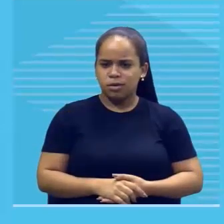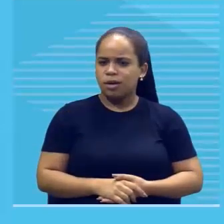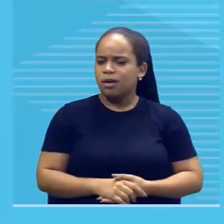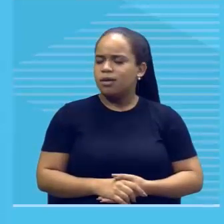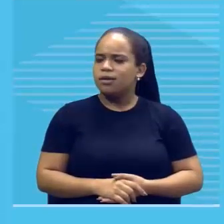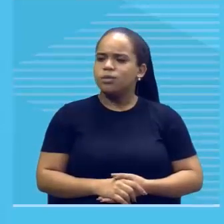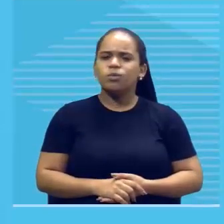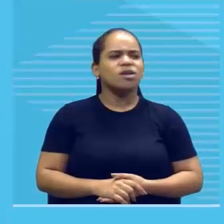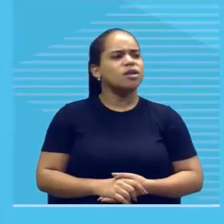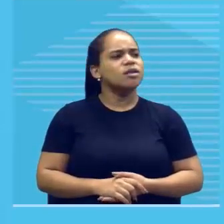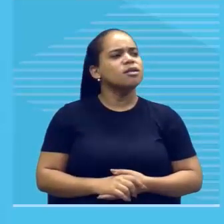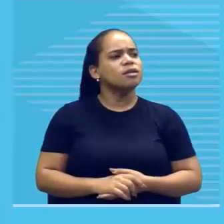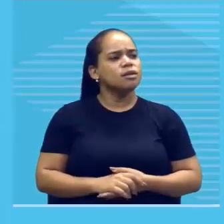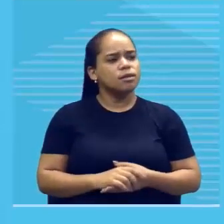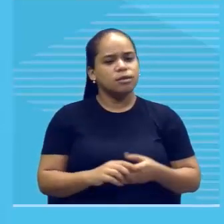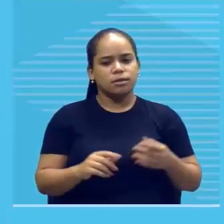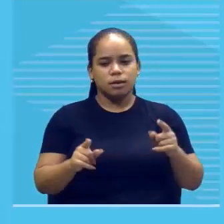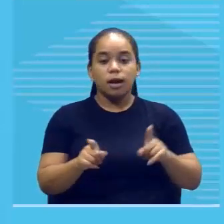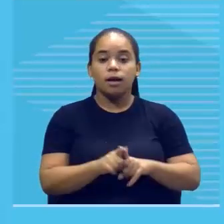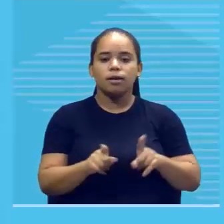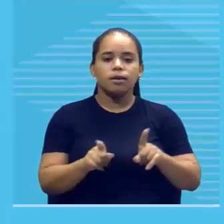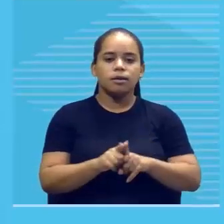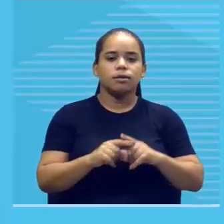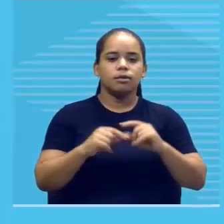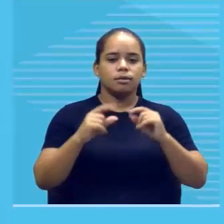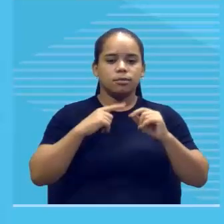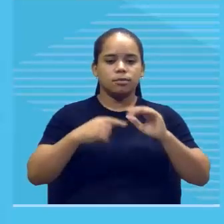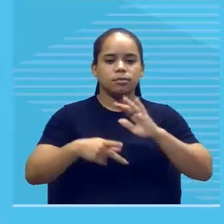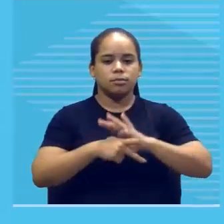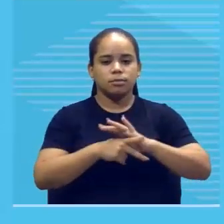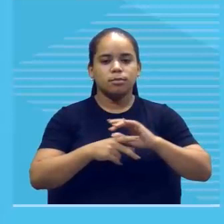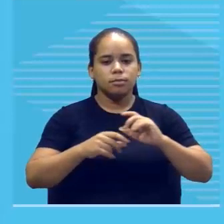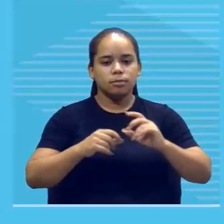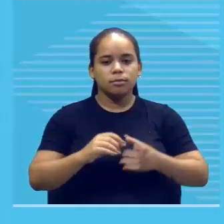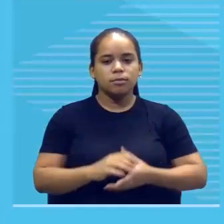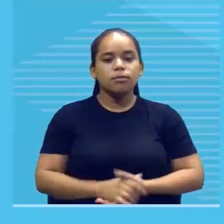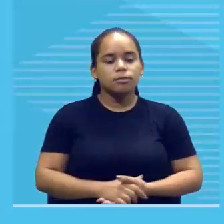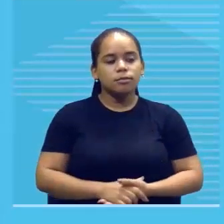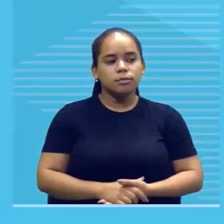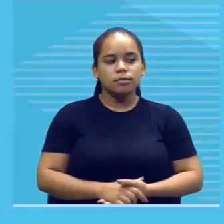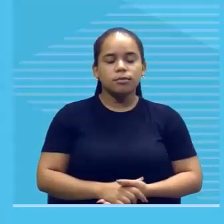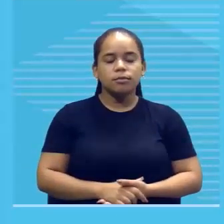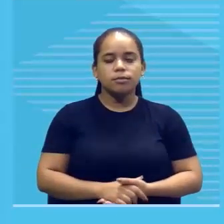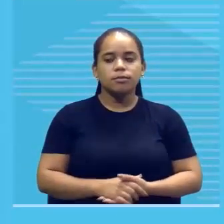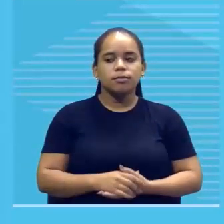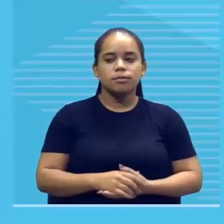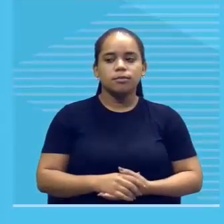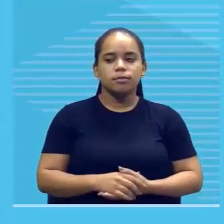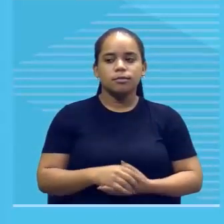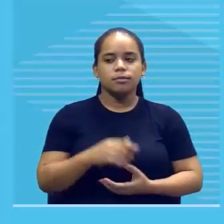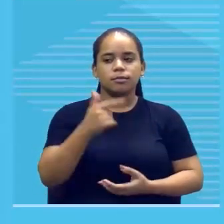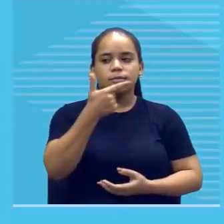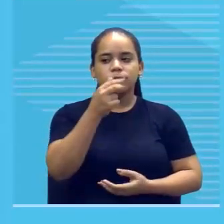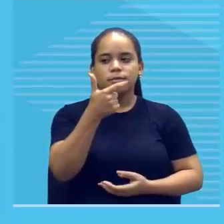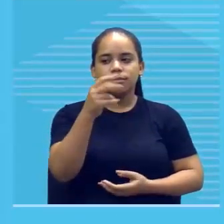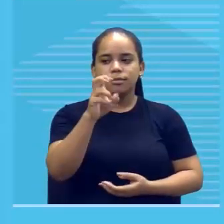para construir um muro de 225 metros Olha aí